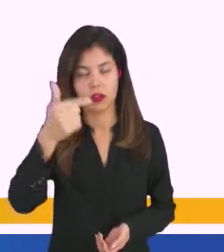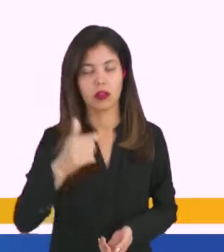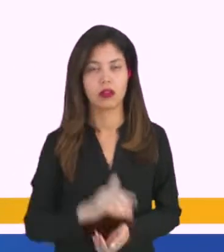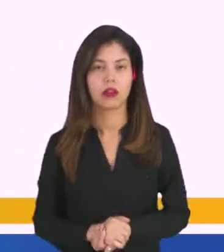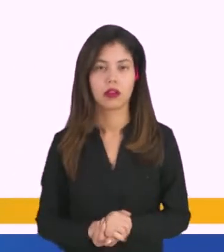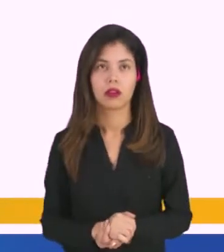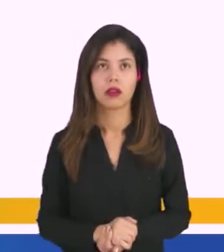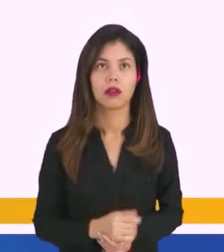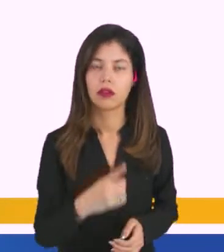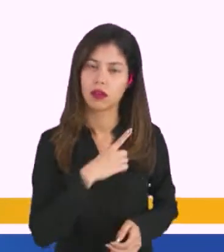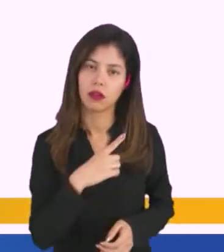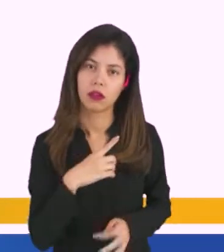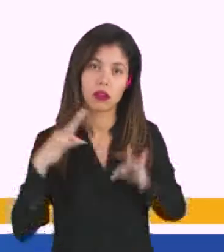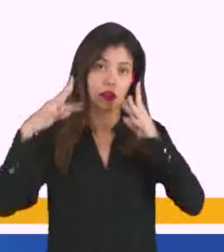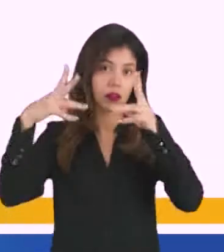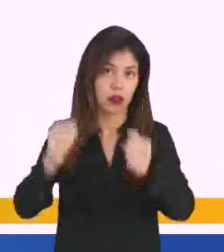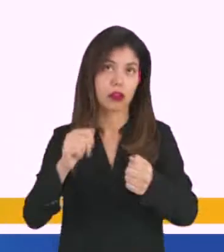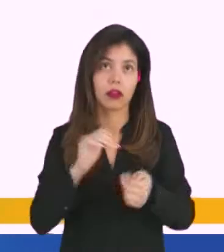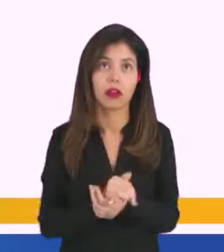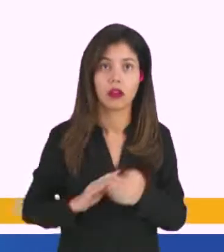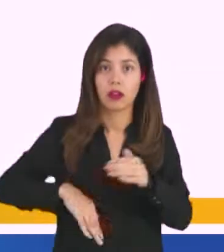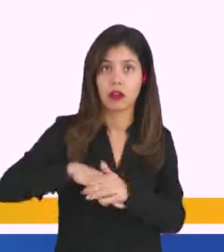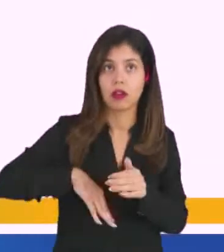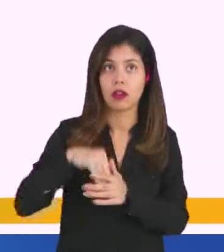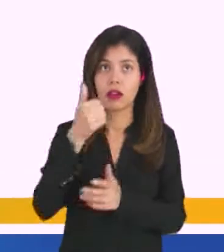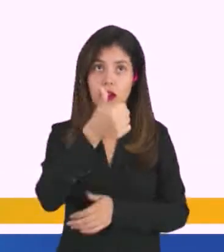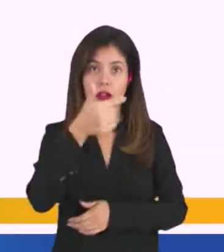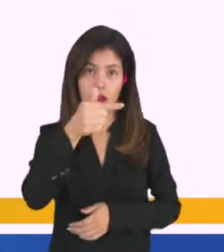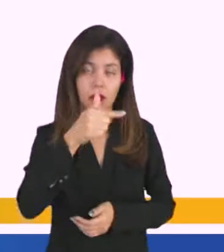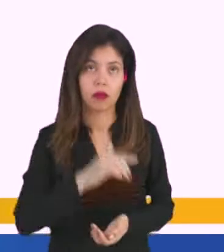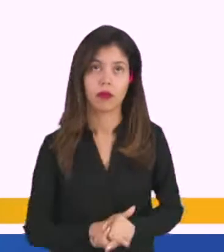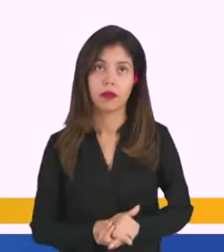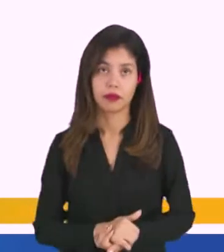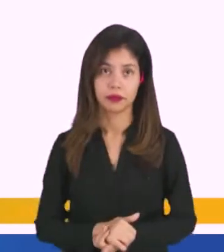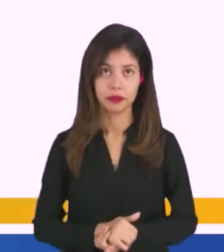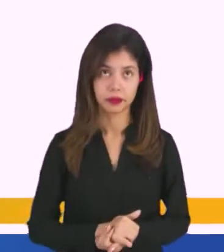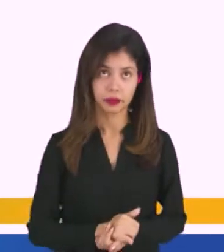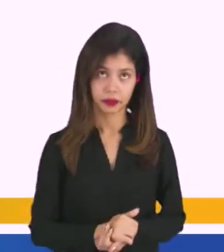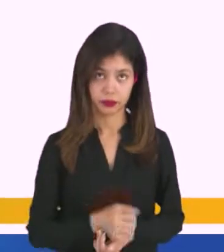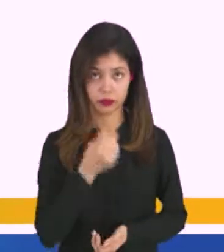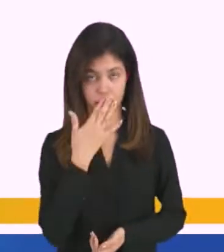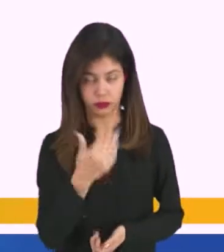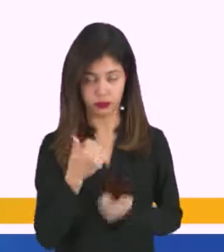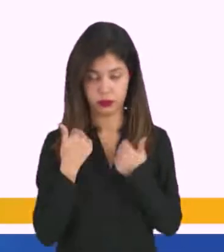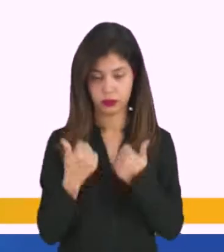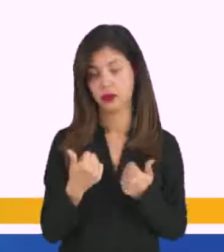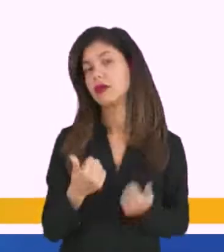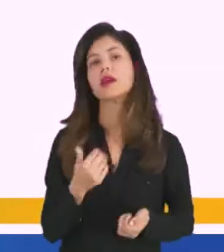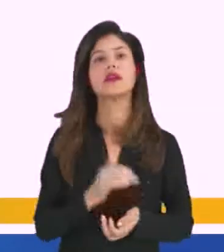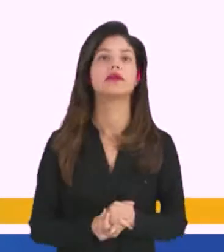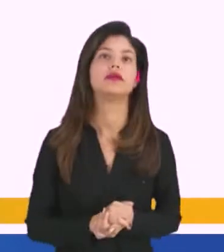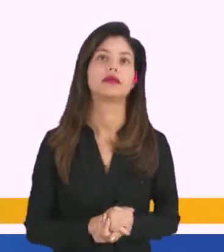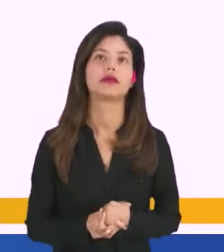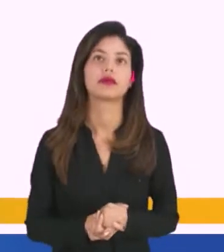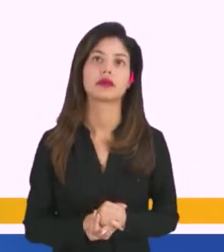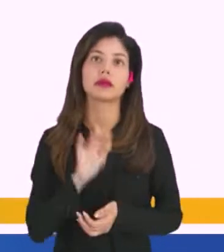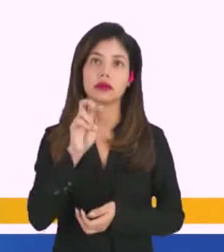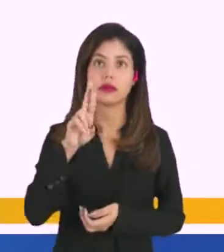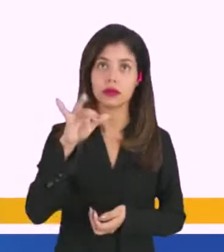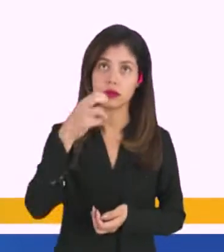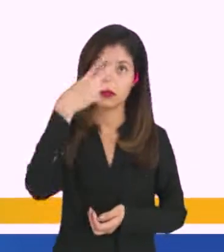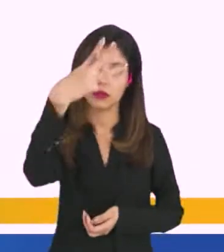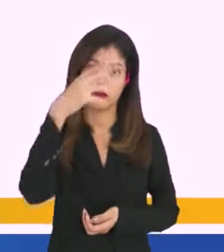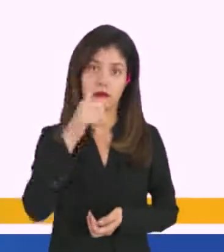2. Então, nós temos um total de gols aí igual a 17, né? Muito bem. Então, se o Amoroso